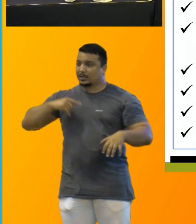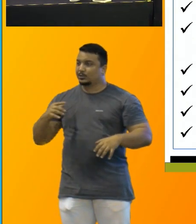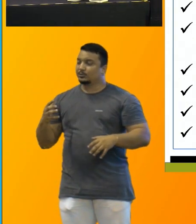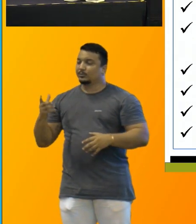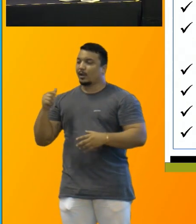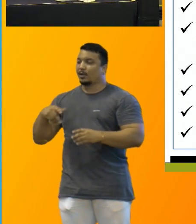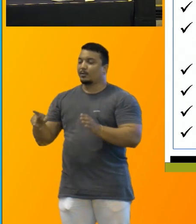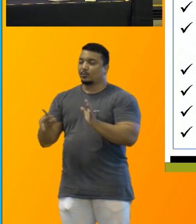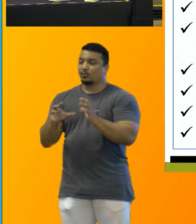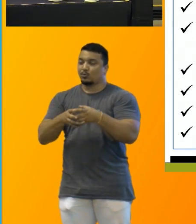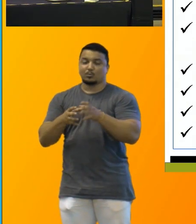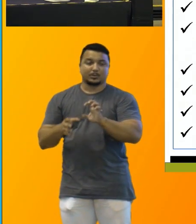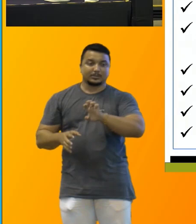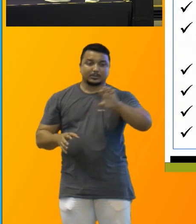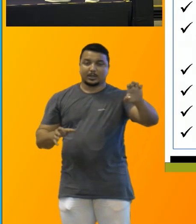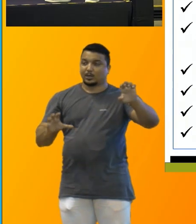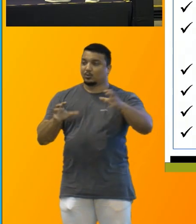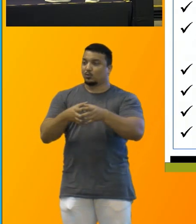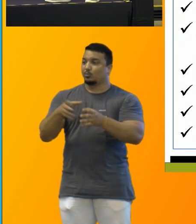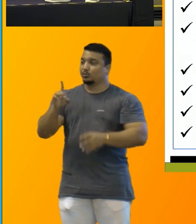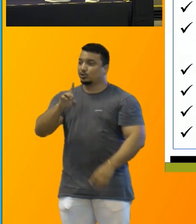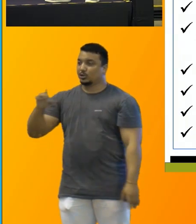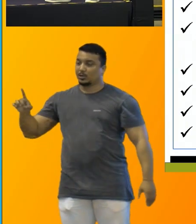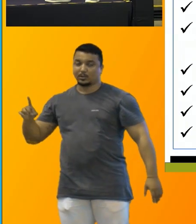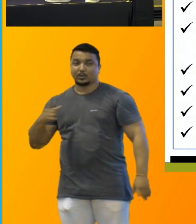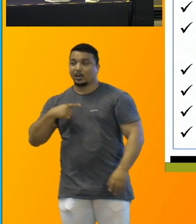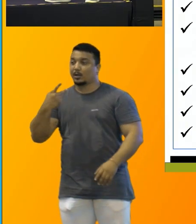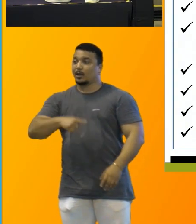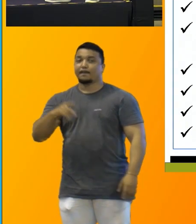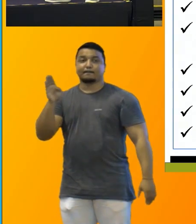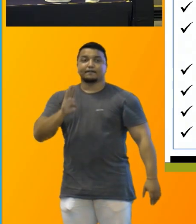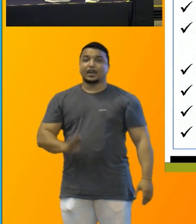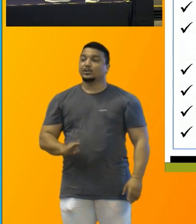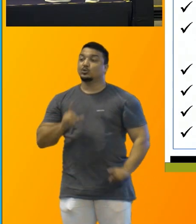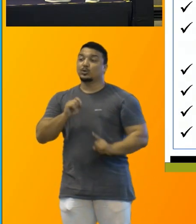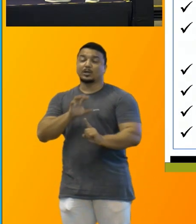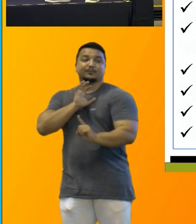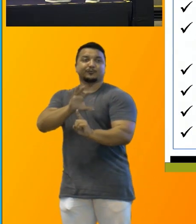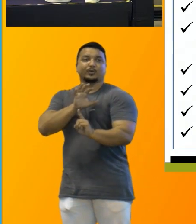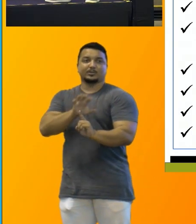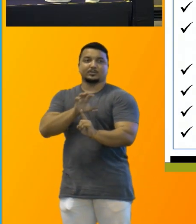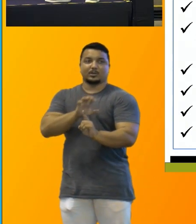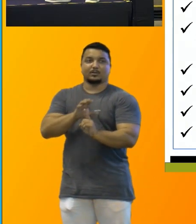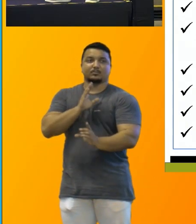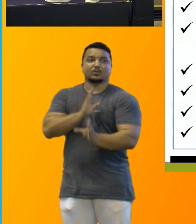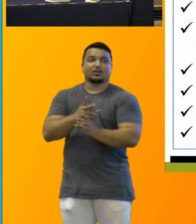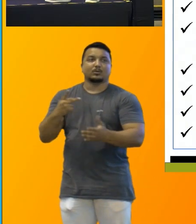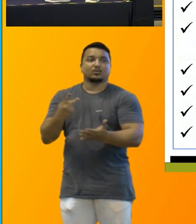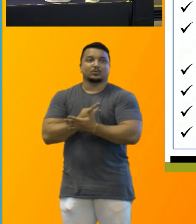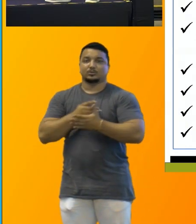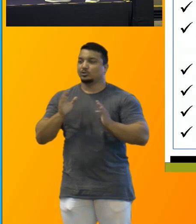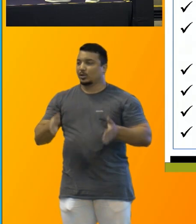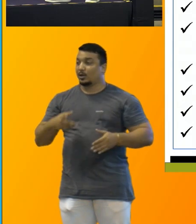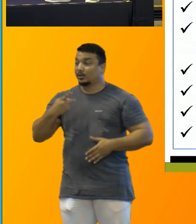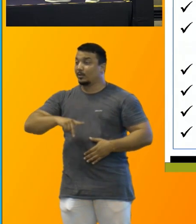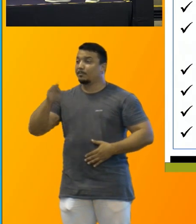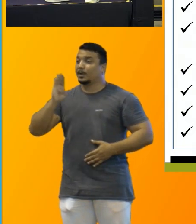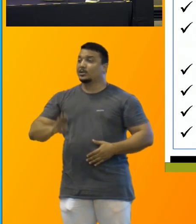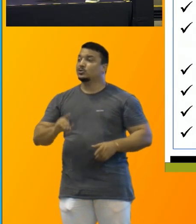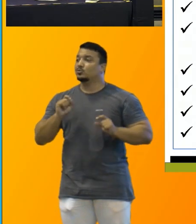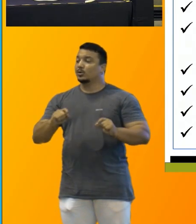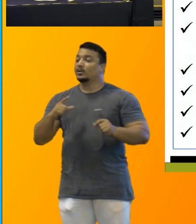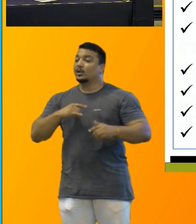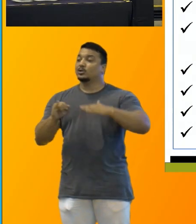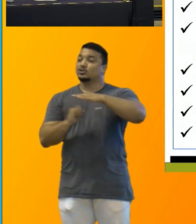e da extrema direita. E o Brasil foi, obviamente, influenciado por essa realidade. Aqui no Brasil surgiu uma